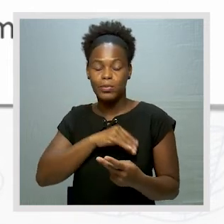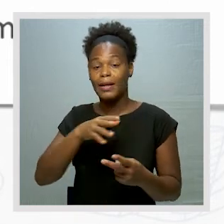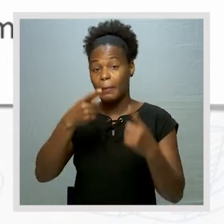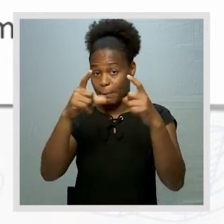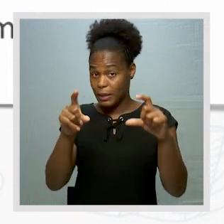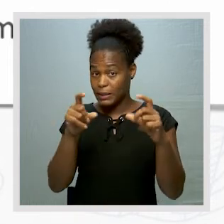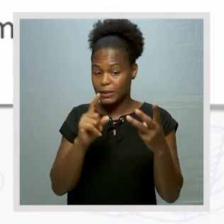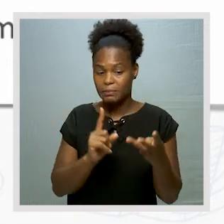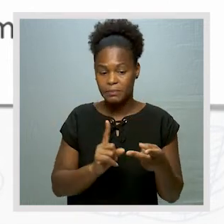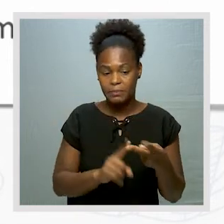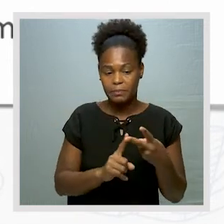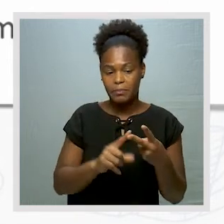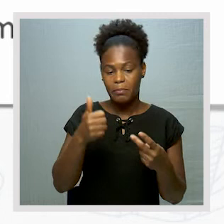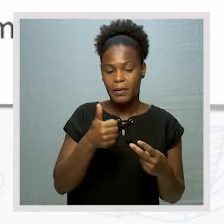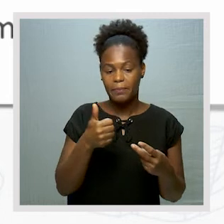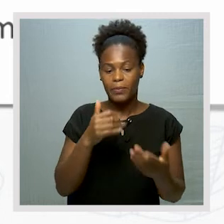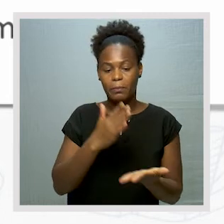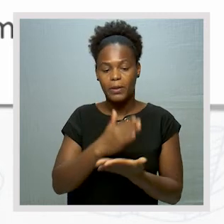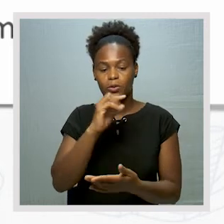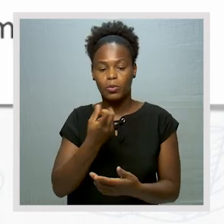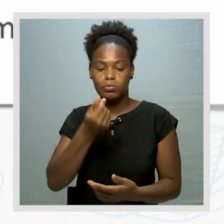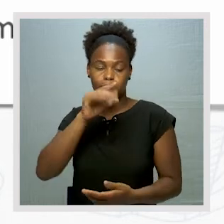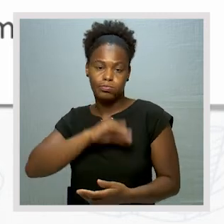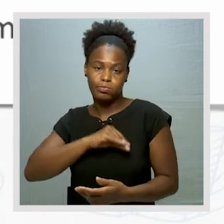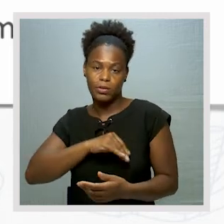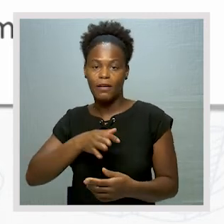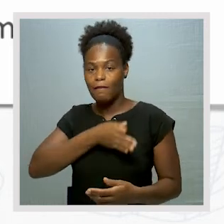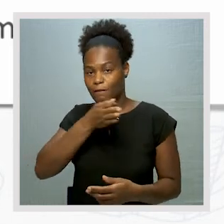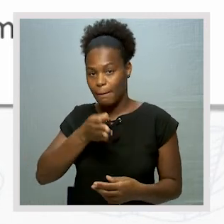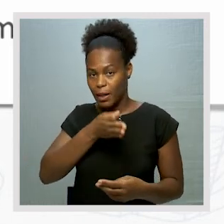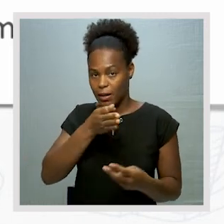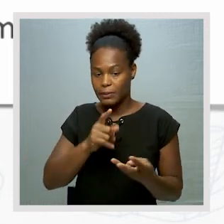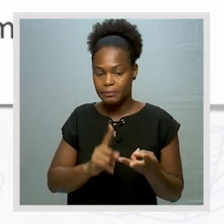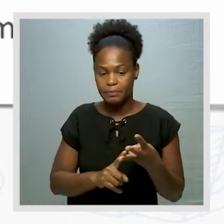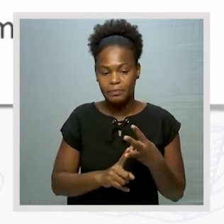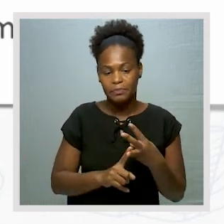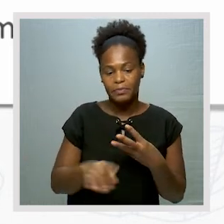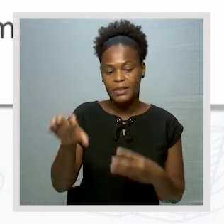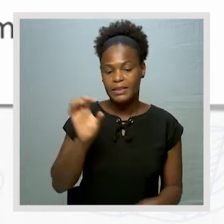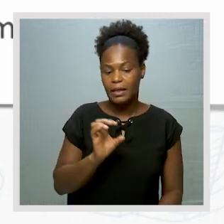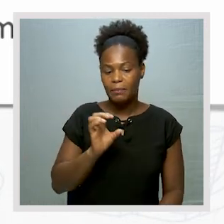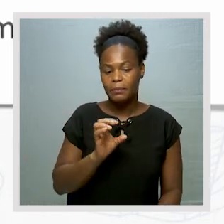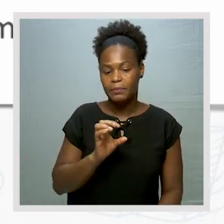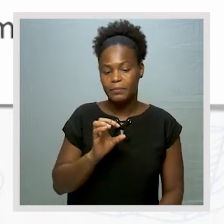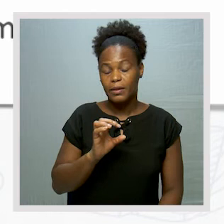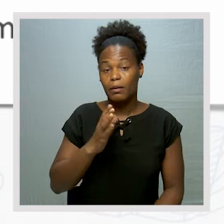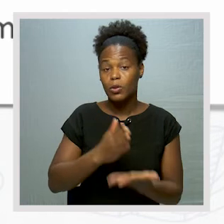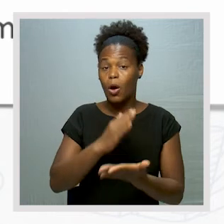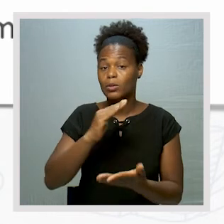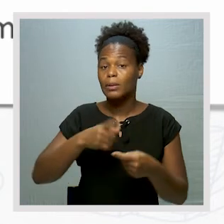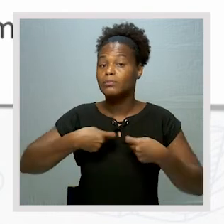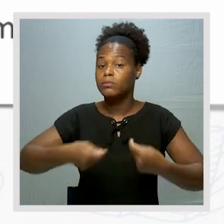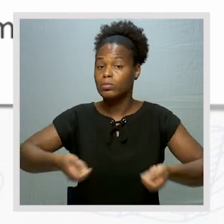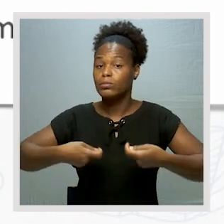os rendimentos das empresas. A opção B, apenas sobre os rendimentos das famílias. A opção